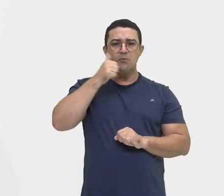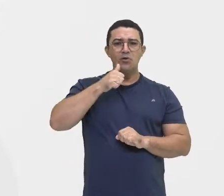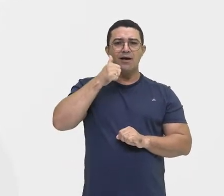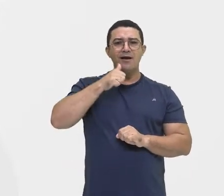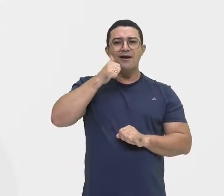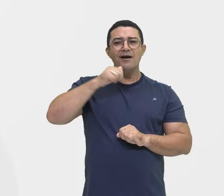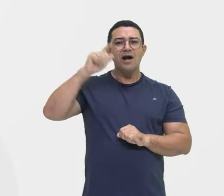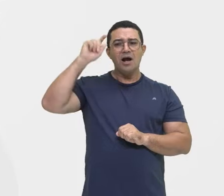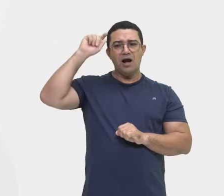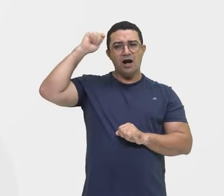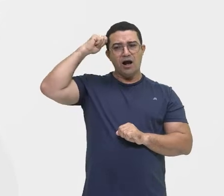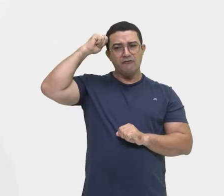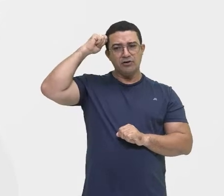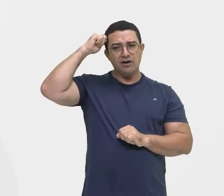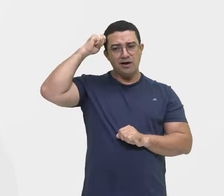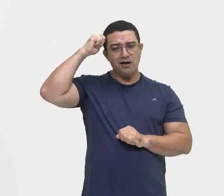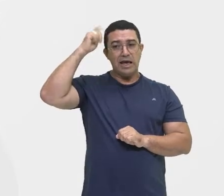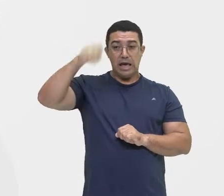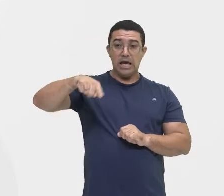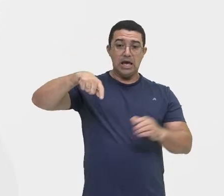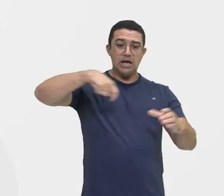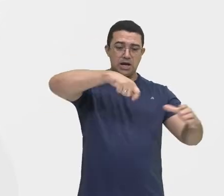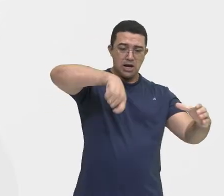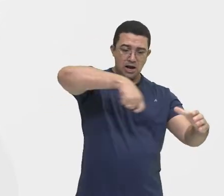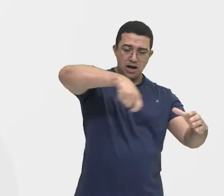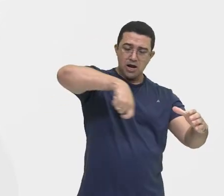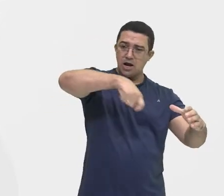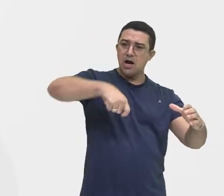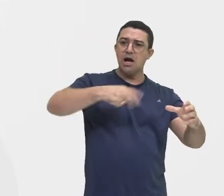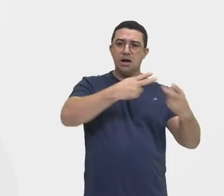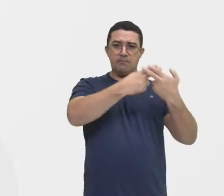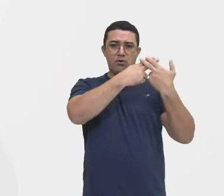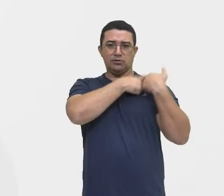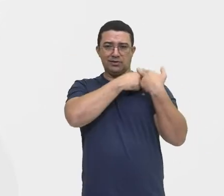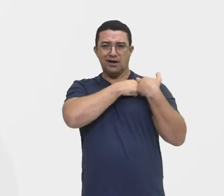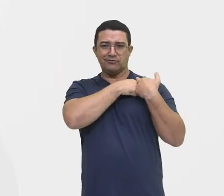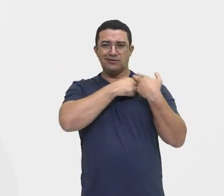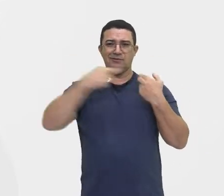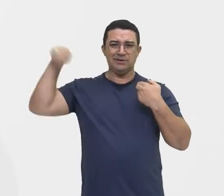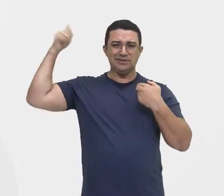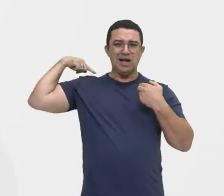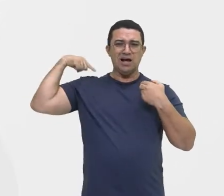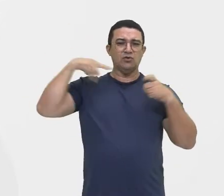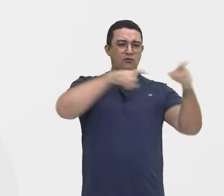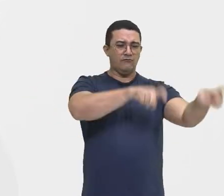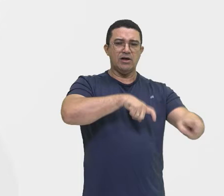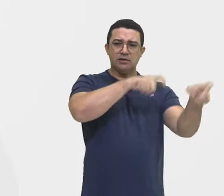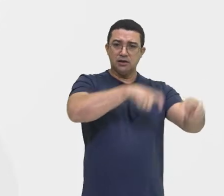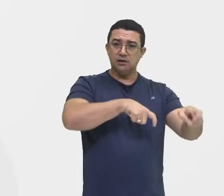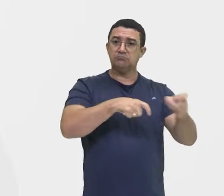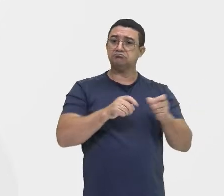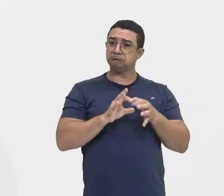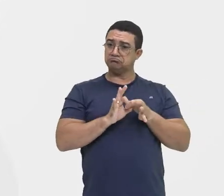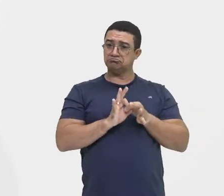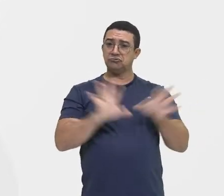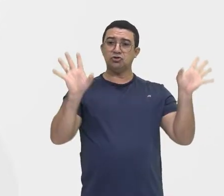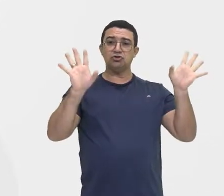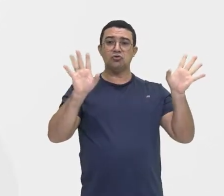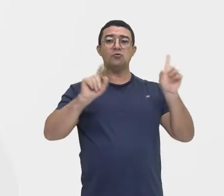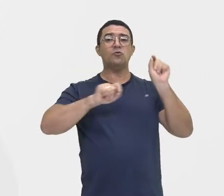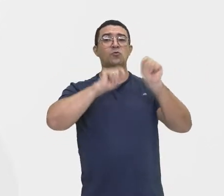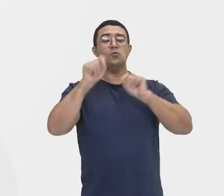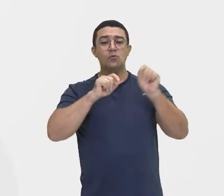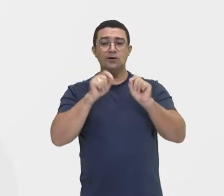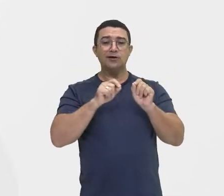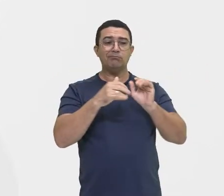pela cozinha dos engenhos, fazendas e casas grandes do campo e da cidade permitiu a difusão da